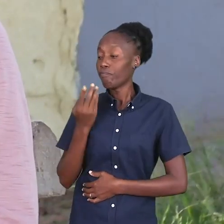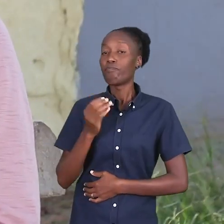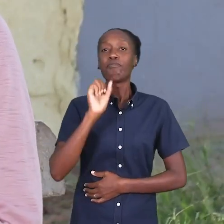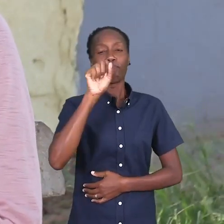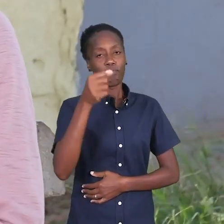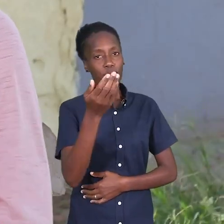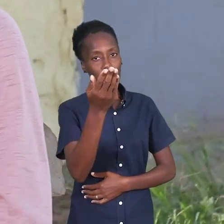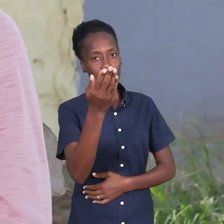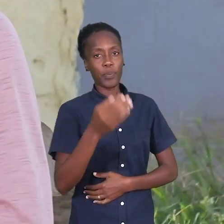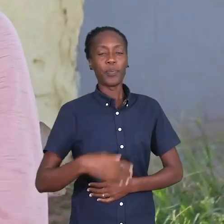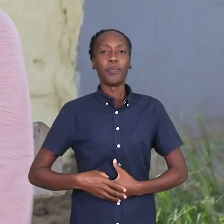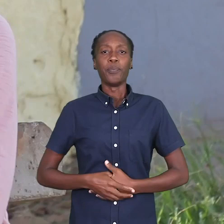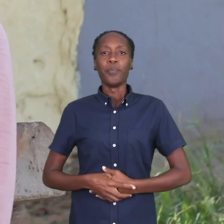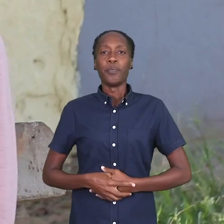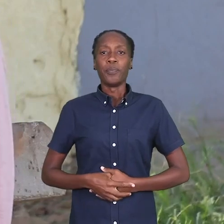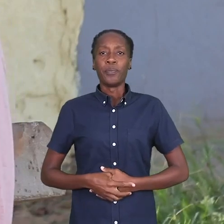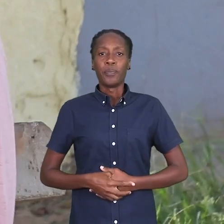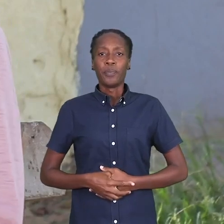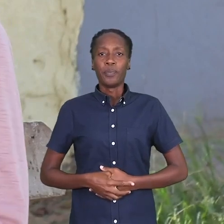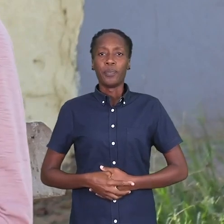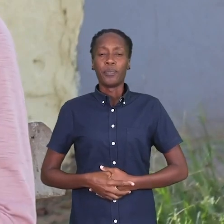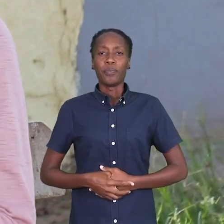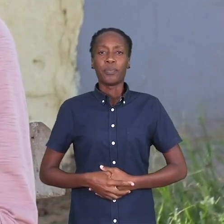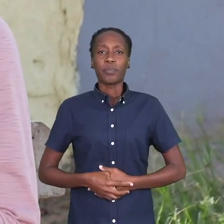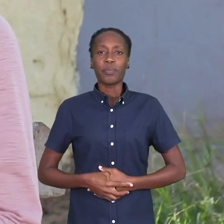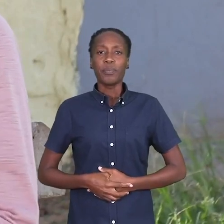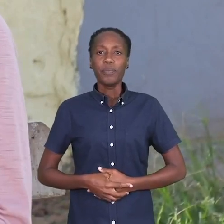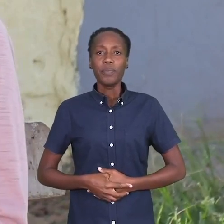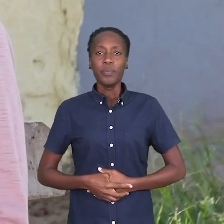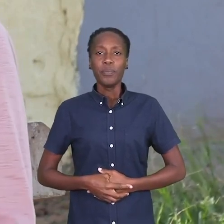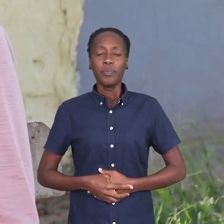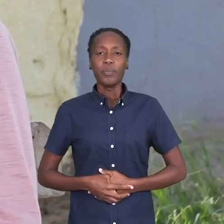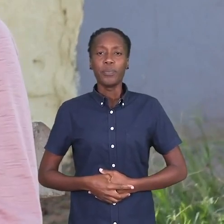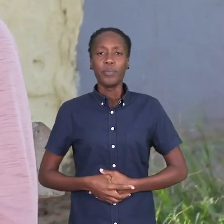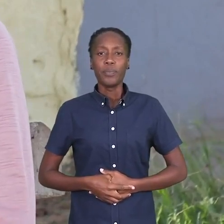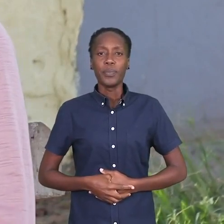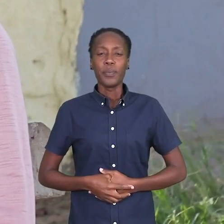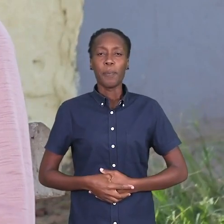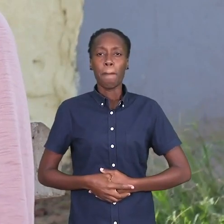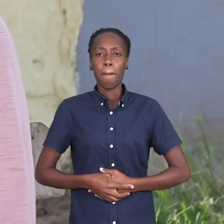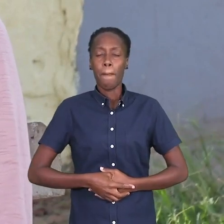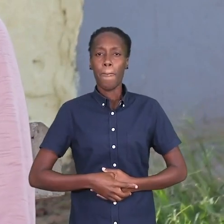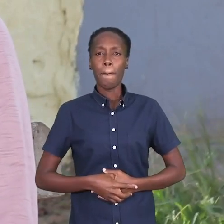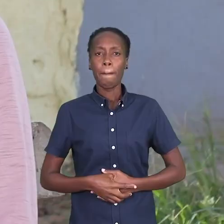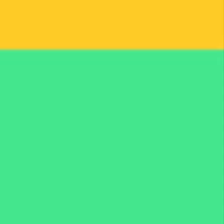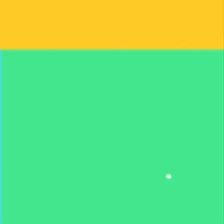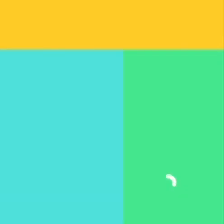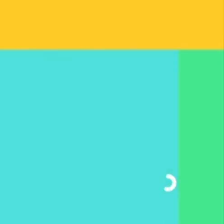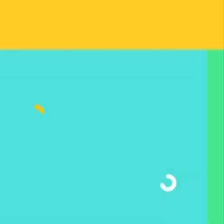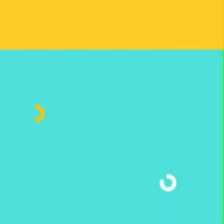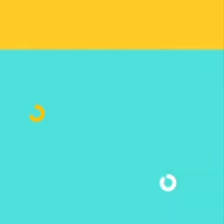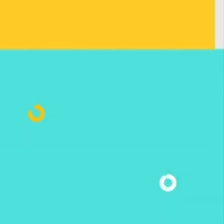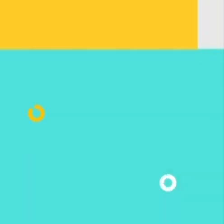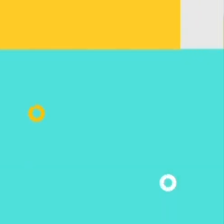muito interessante, mas vou pedir-lhe alguns minutinhos para acompanharmos esta nota de reportagem. Podemos? Claro. Vamos a isso.